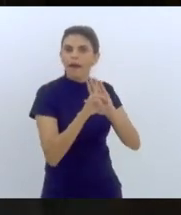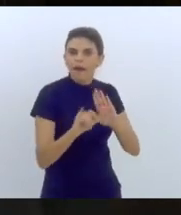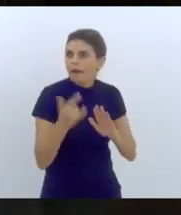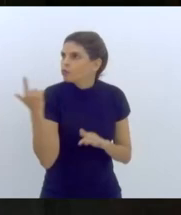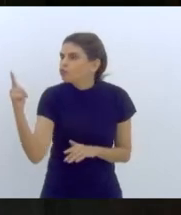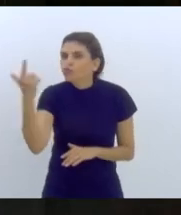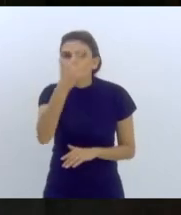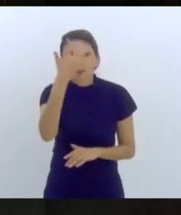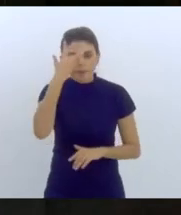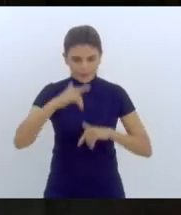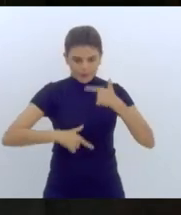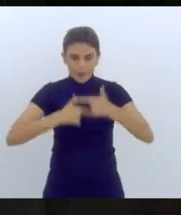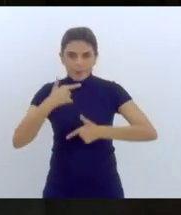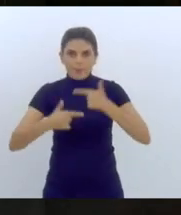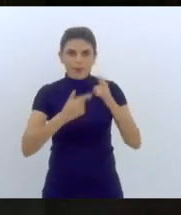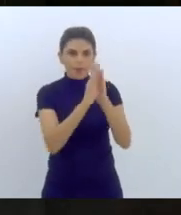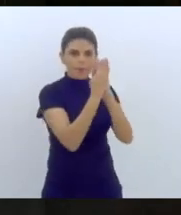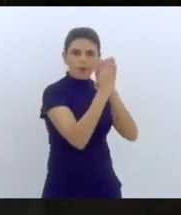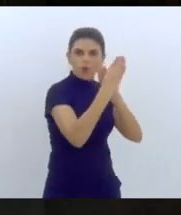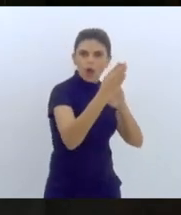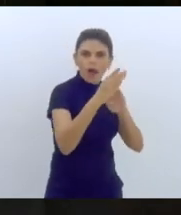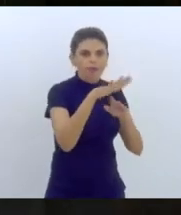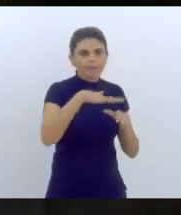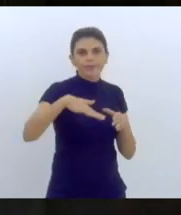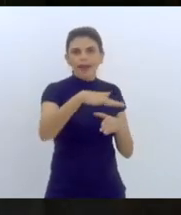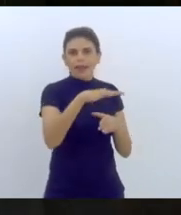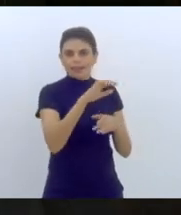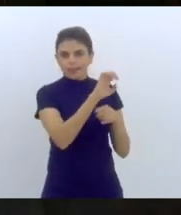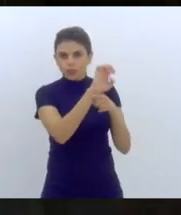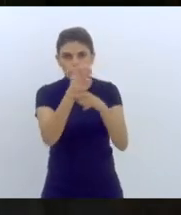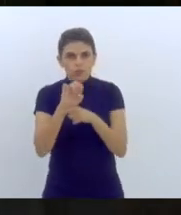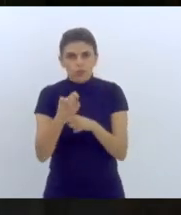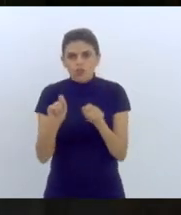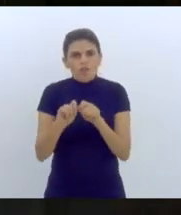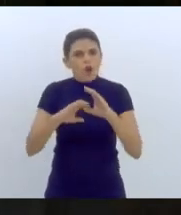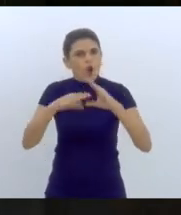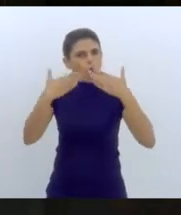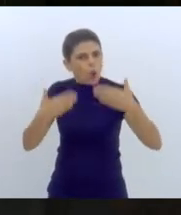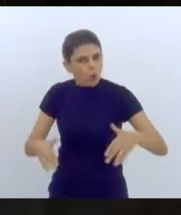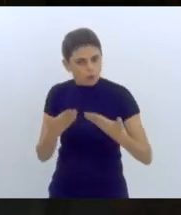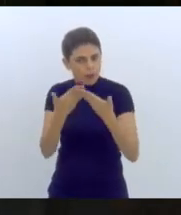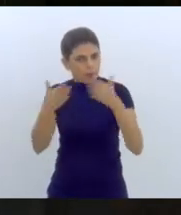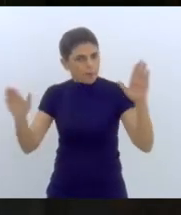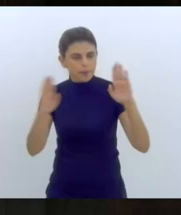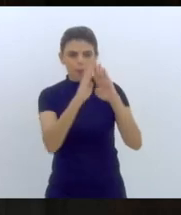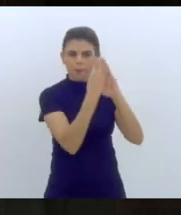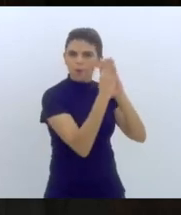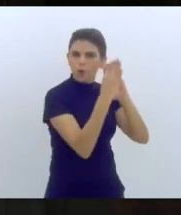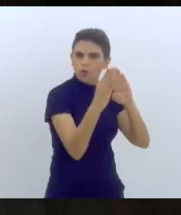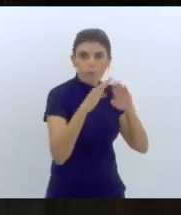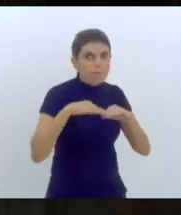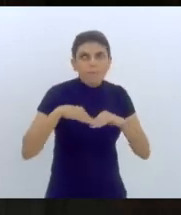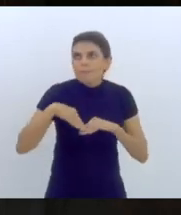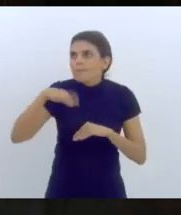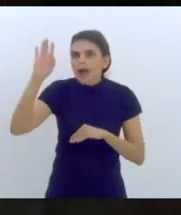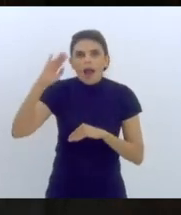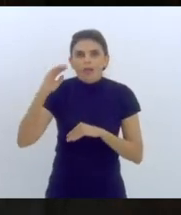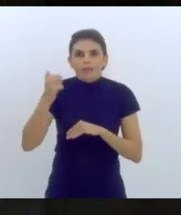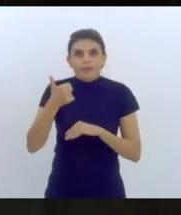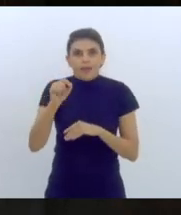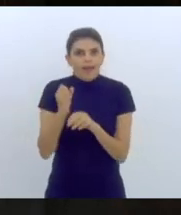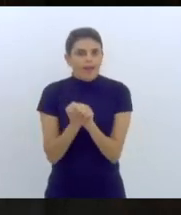um bibliotecário nas bibliotecas da rede estadual, não faz um concurso para bibliotecário há mais de uma